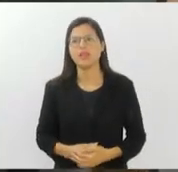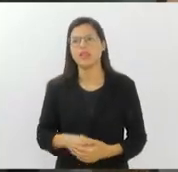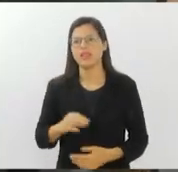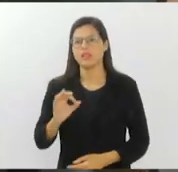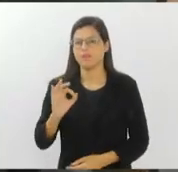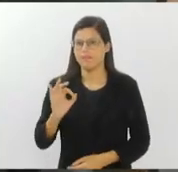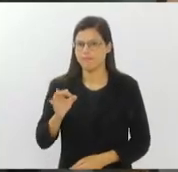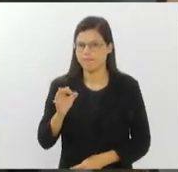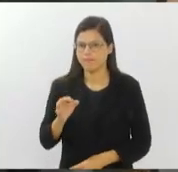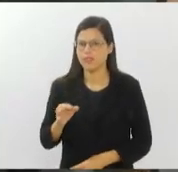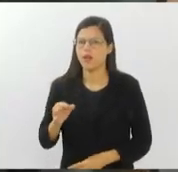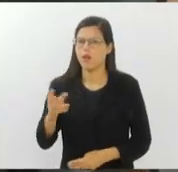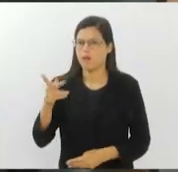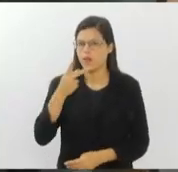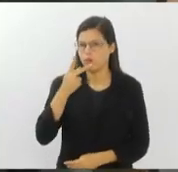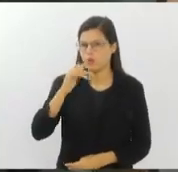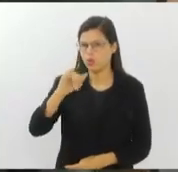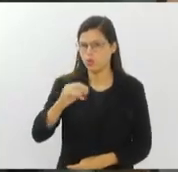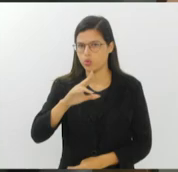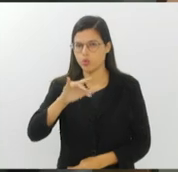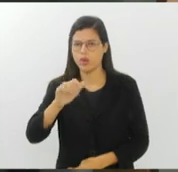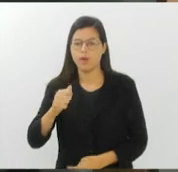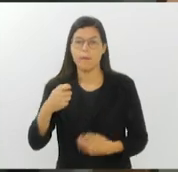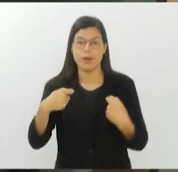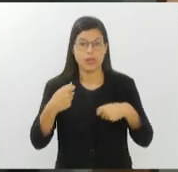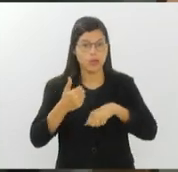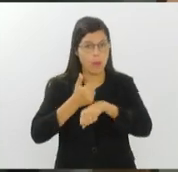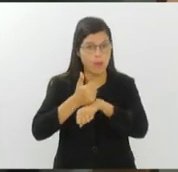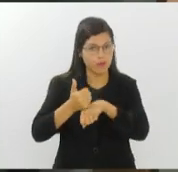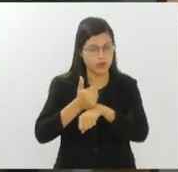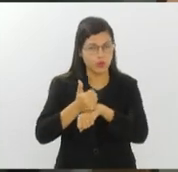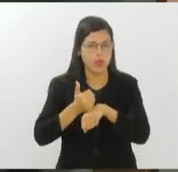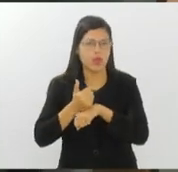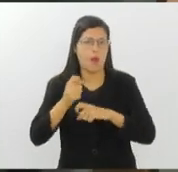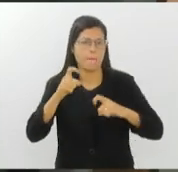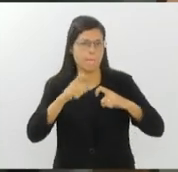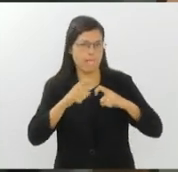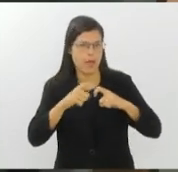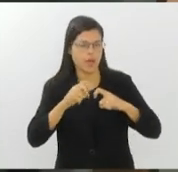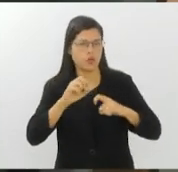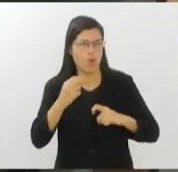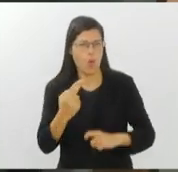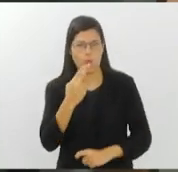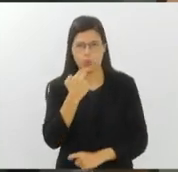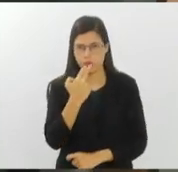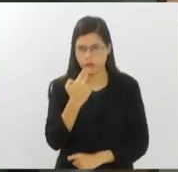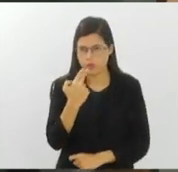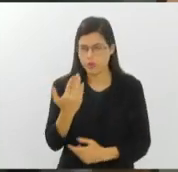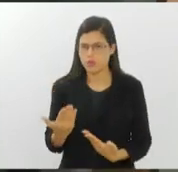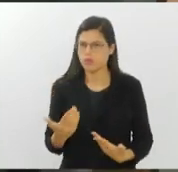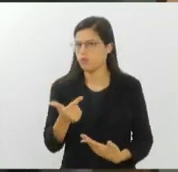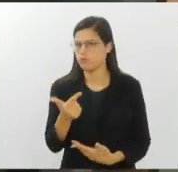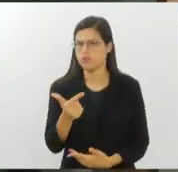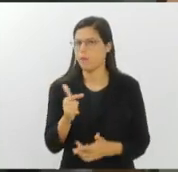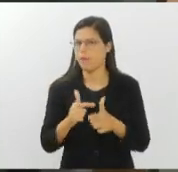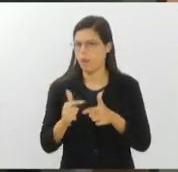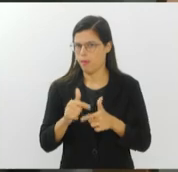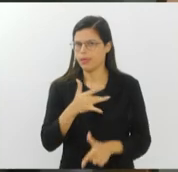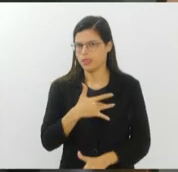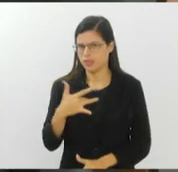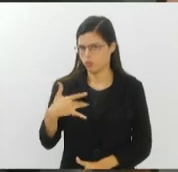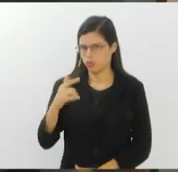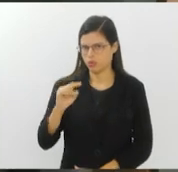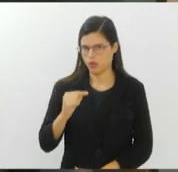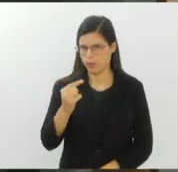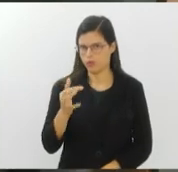Júlia, sempre ter a orientação de um profissional, de um médico ou de um nutricionista para você não ter nenhum problema de saúde depois. Muito